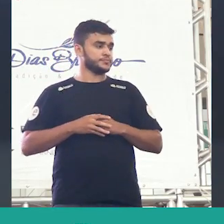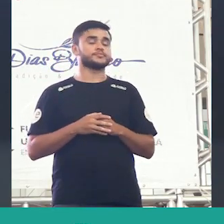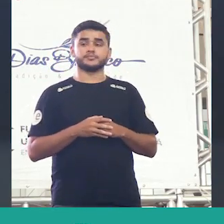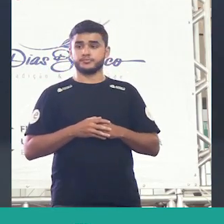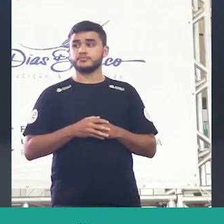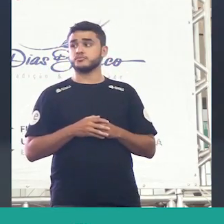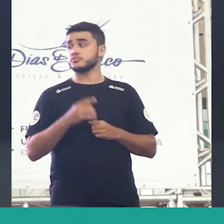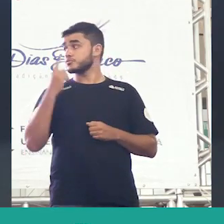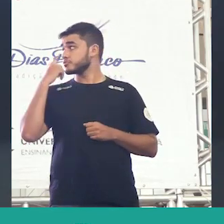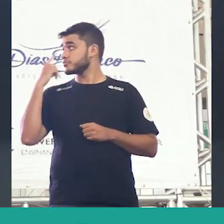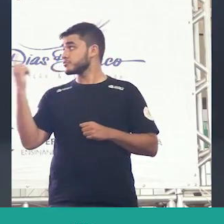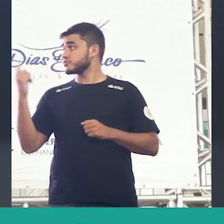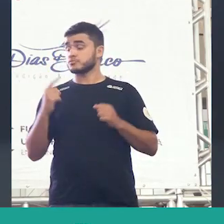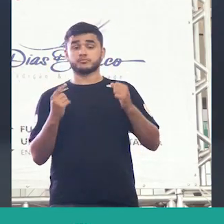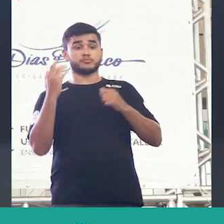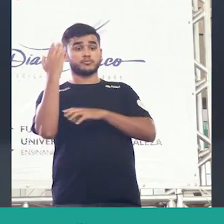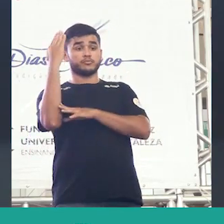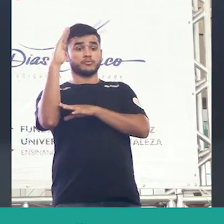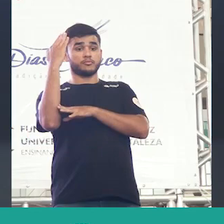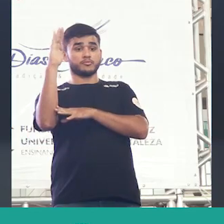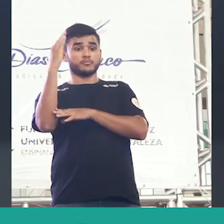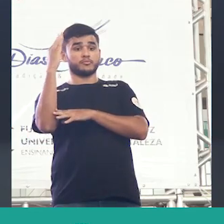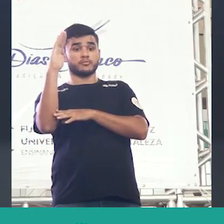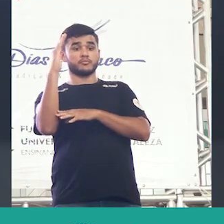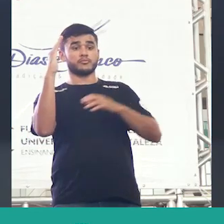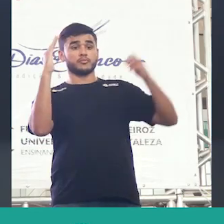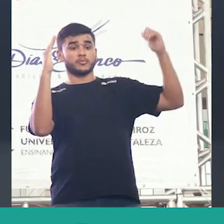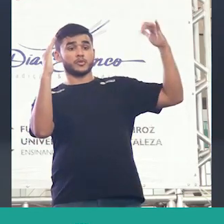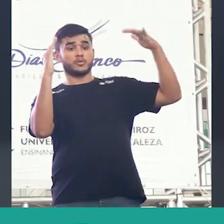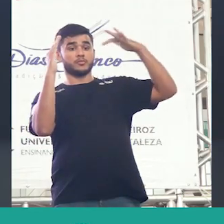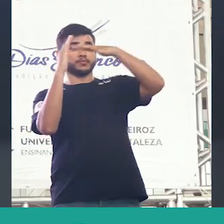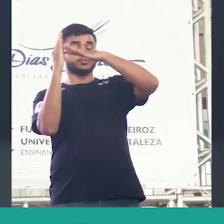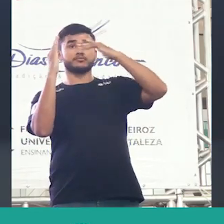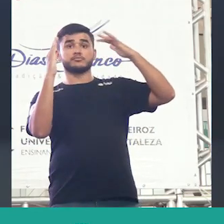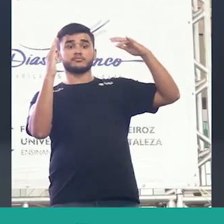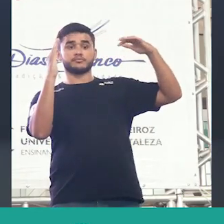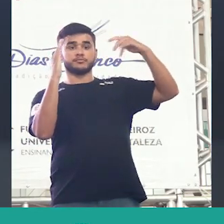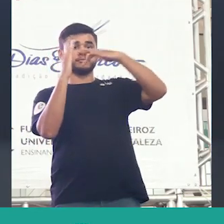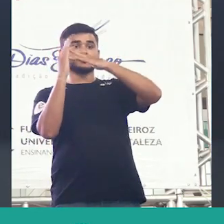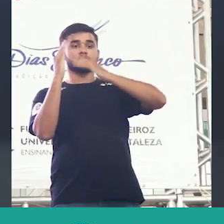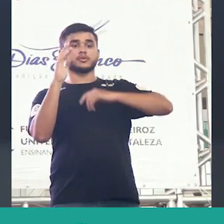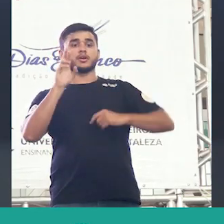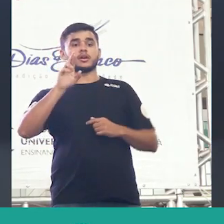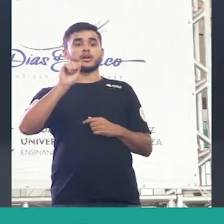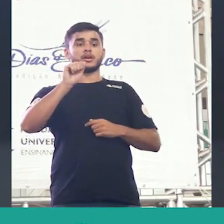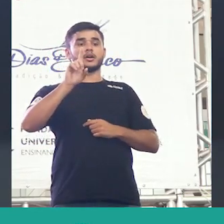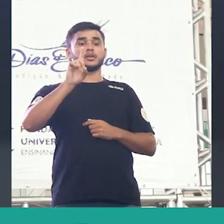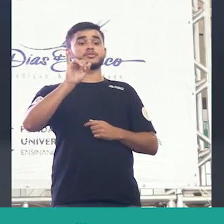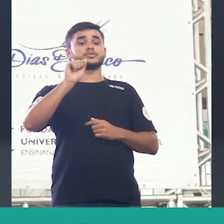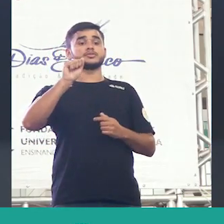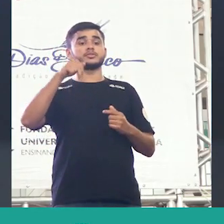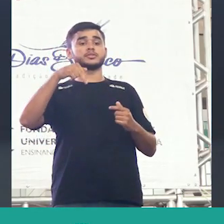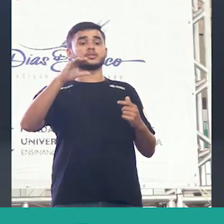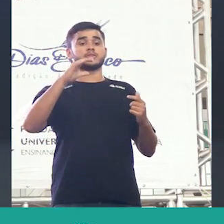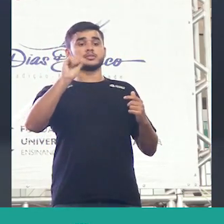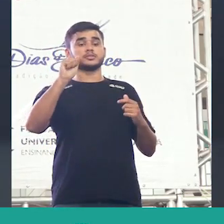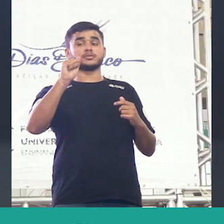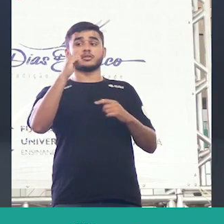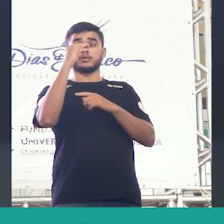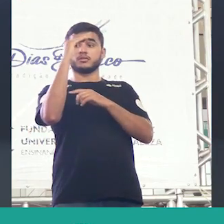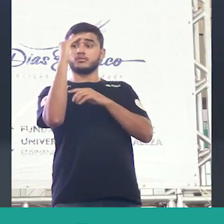Vamos lá. Está aqui o espelho. Está aqui a luz vindo. A radiância aumenta quando o espelho é